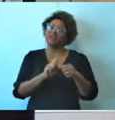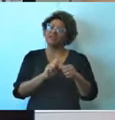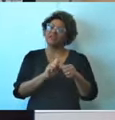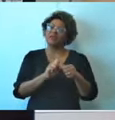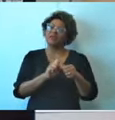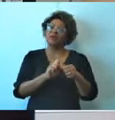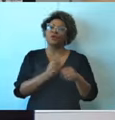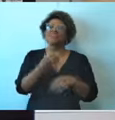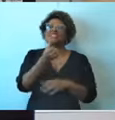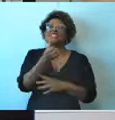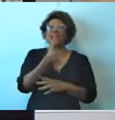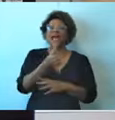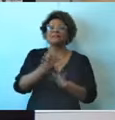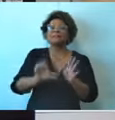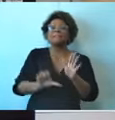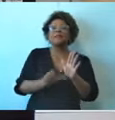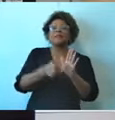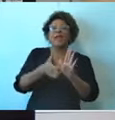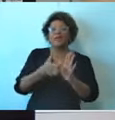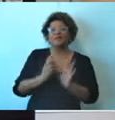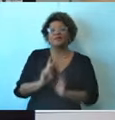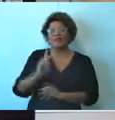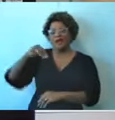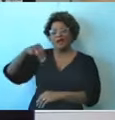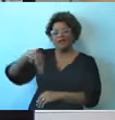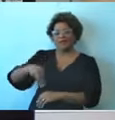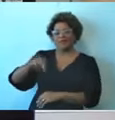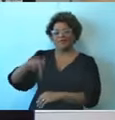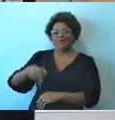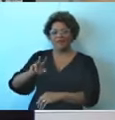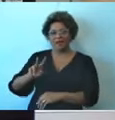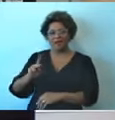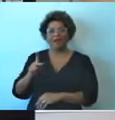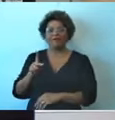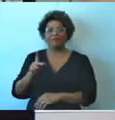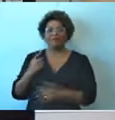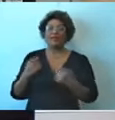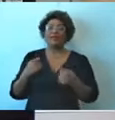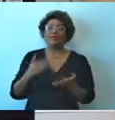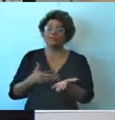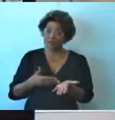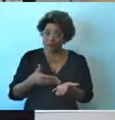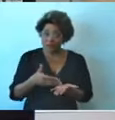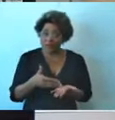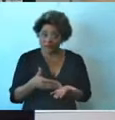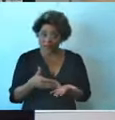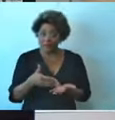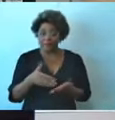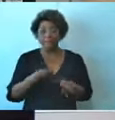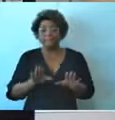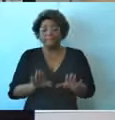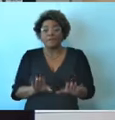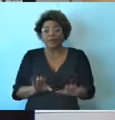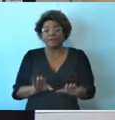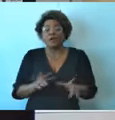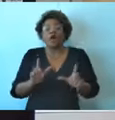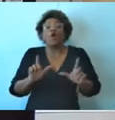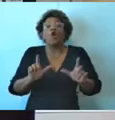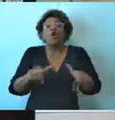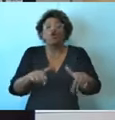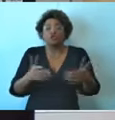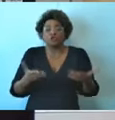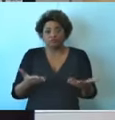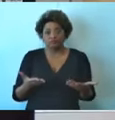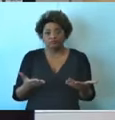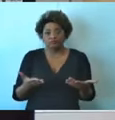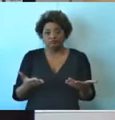Vamos produzir mais? O fato é que tem que começar. E aí a discussão é, onde vai ser? Nós não deixamos a prefeitura engessada